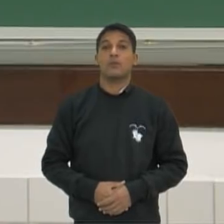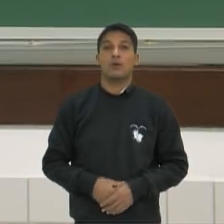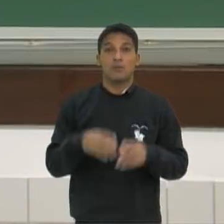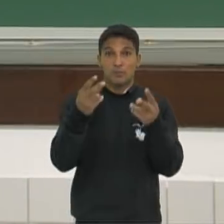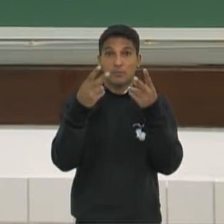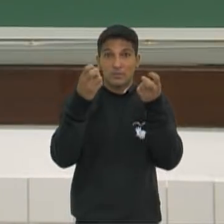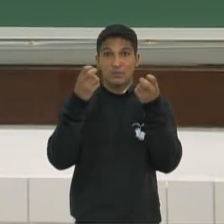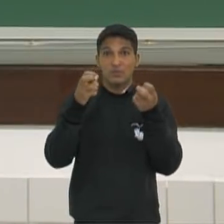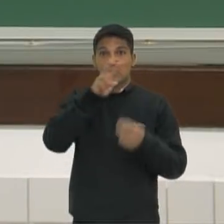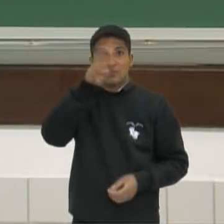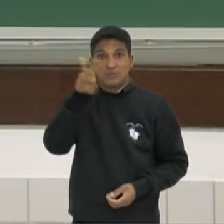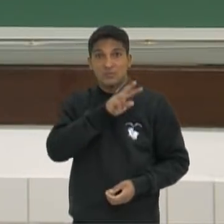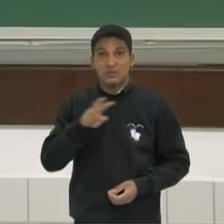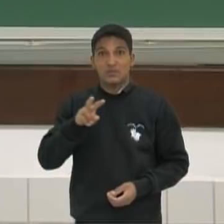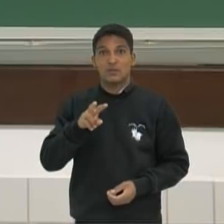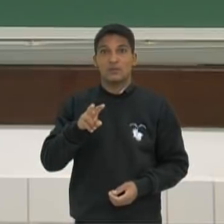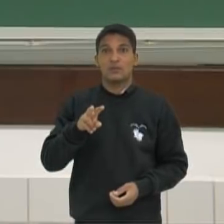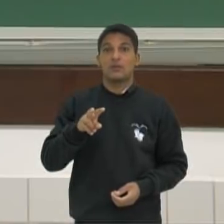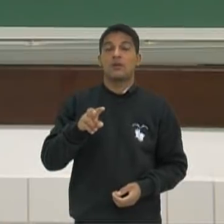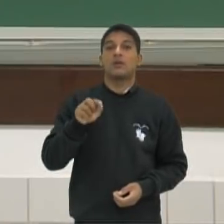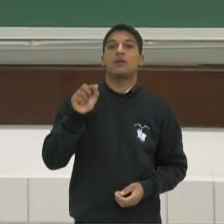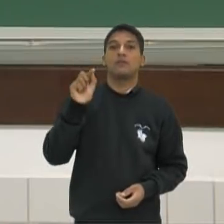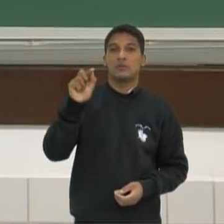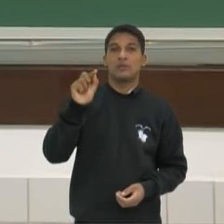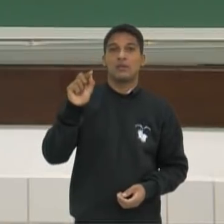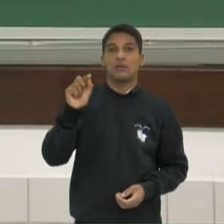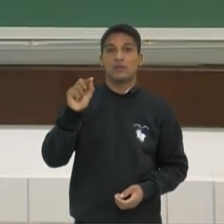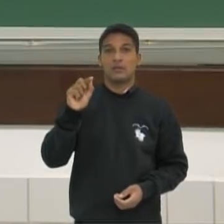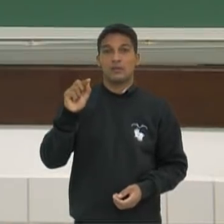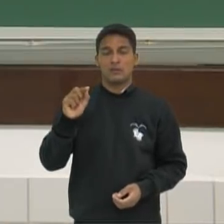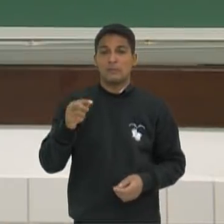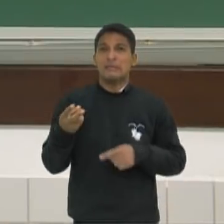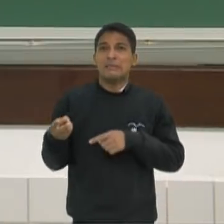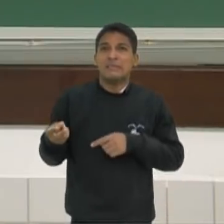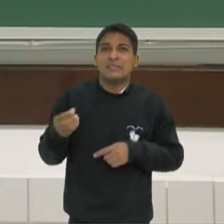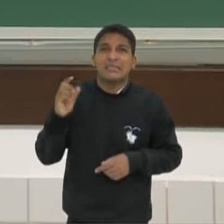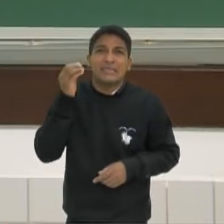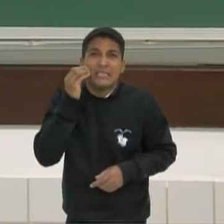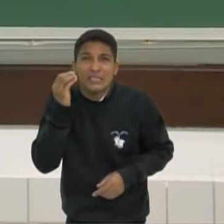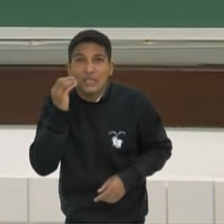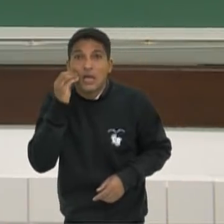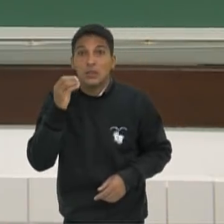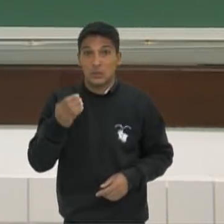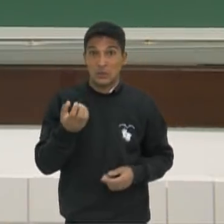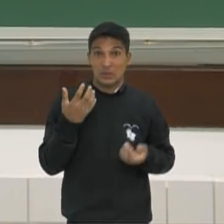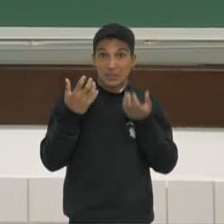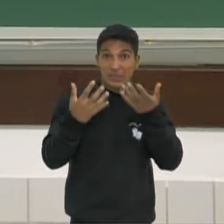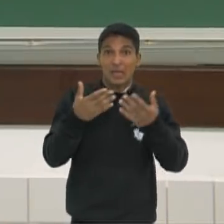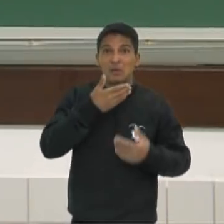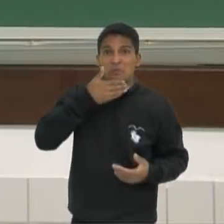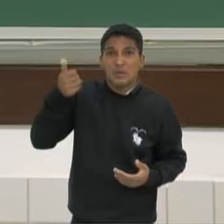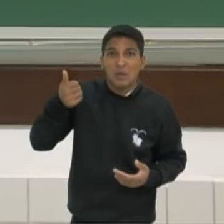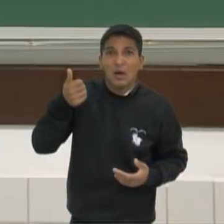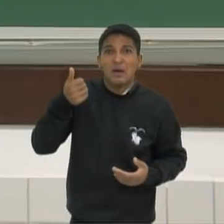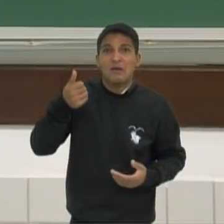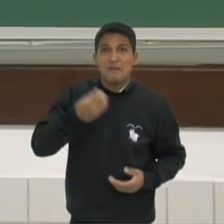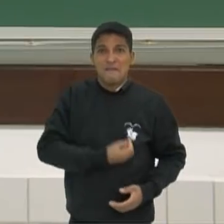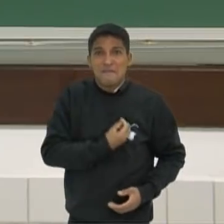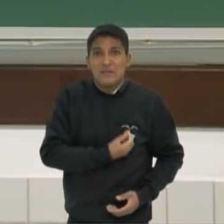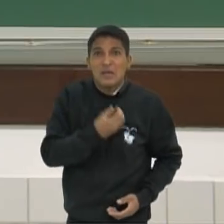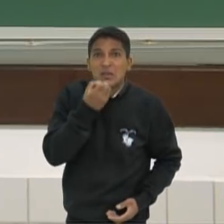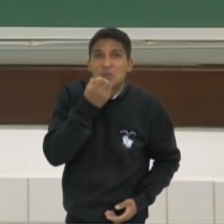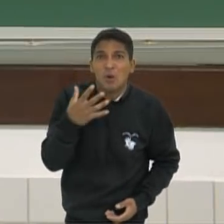veja, por mais que você passe uma vida procurando ter as melhores intenções, tentando